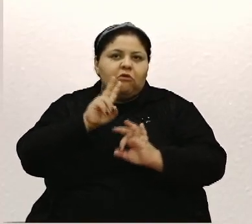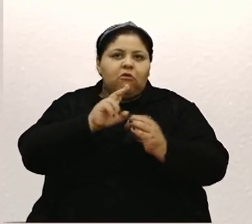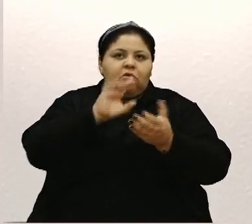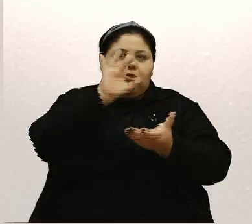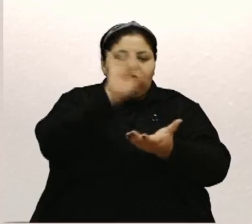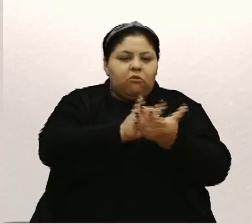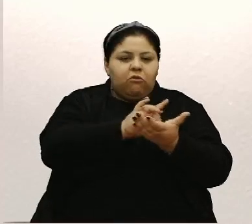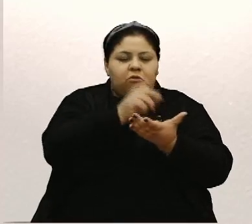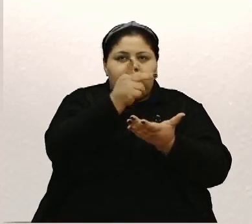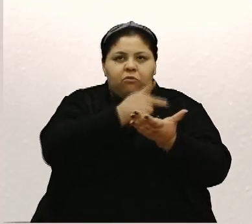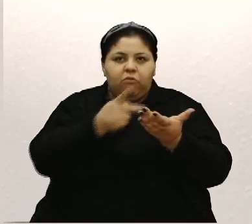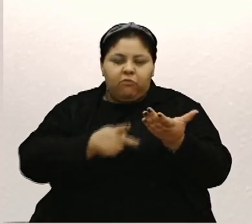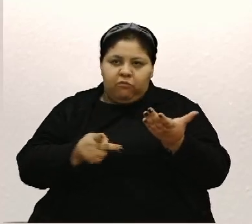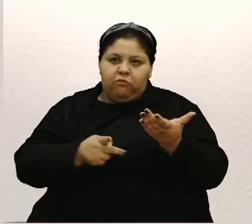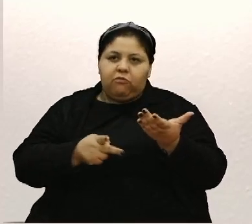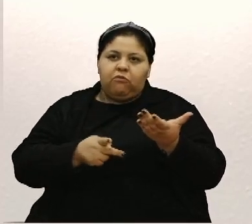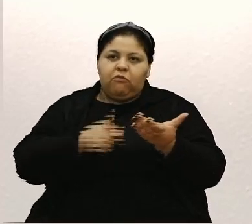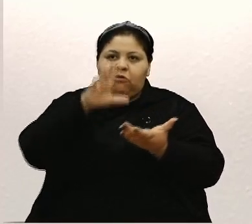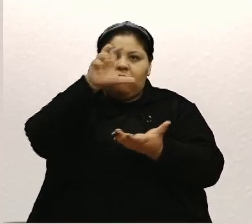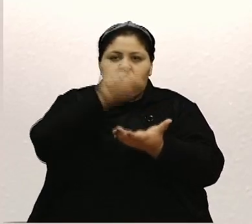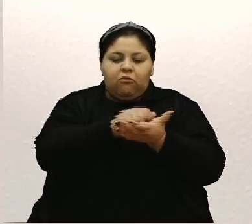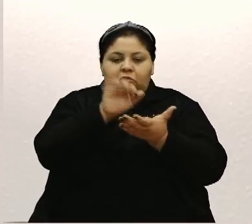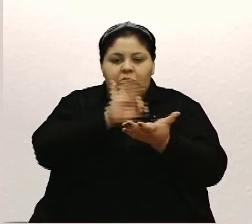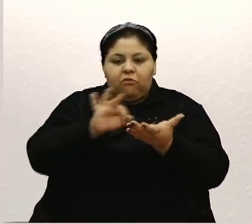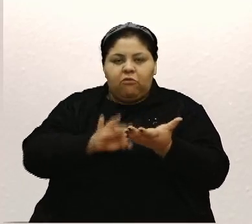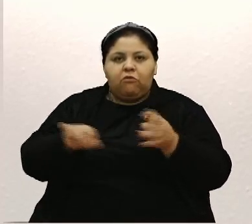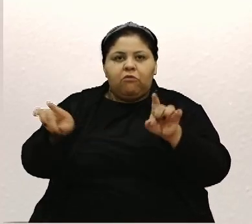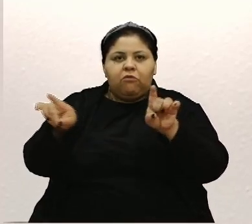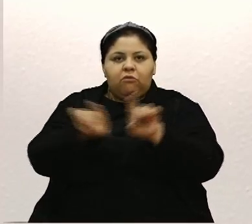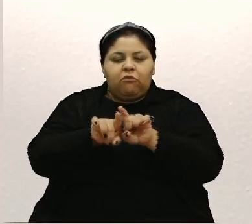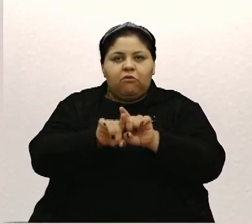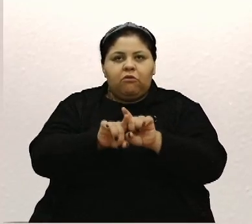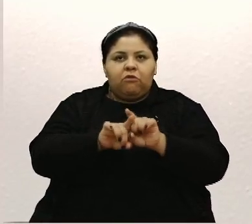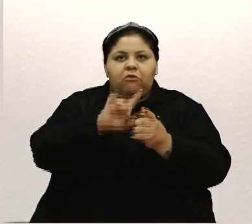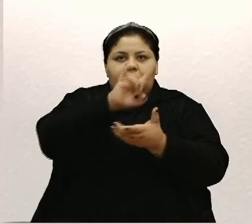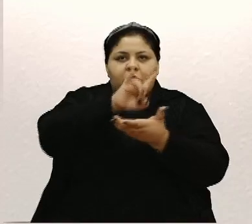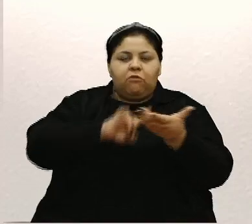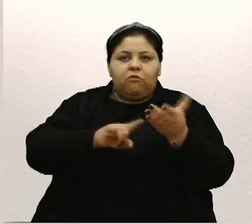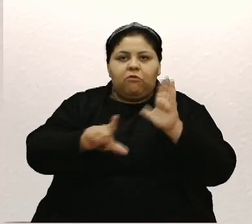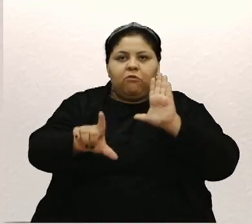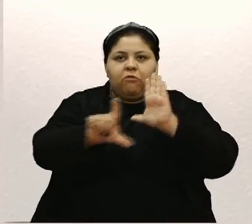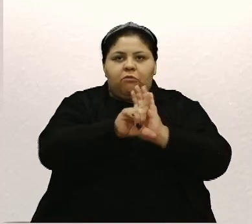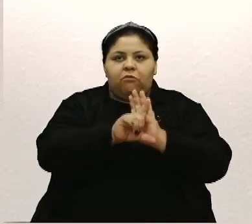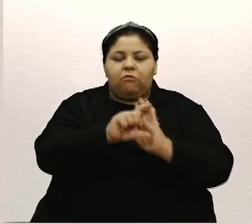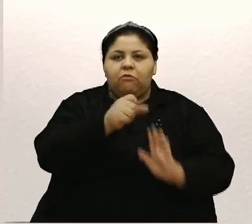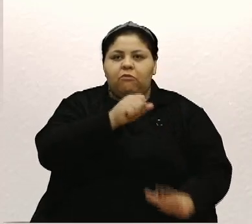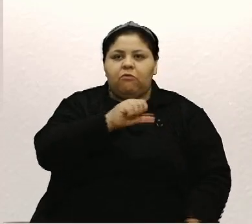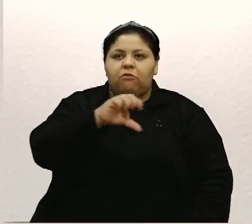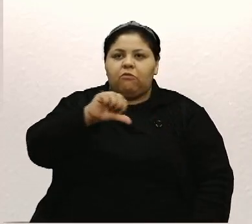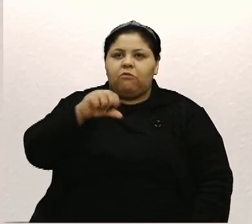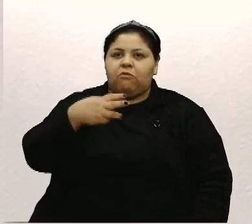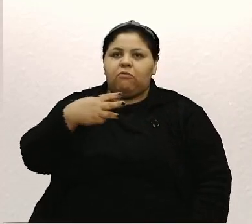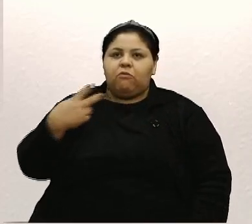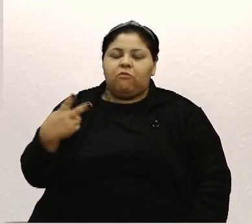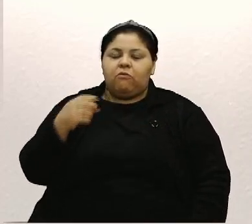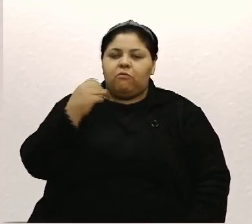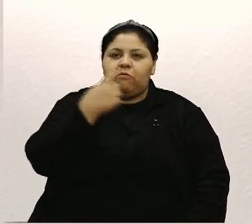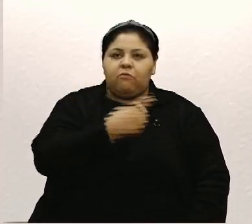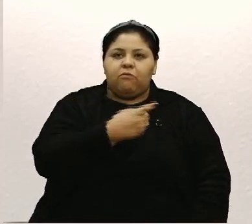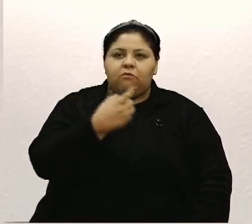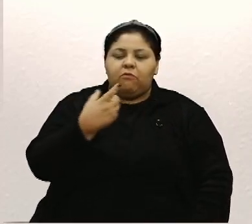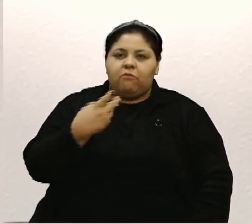e abaixo-assinado. Vale registrar que as certidões referentes à lei número 8.932, de 14 de